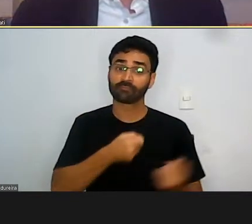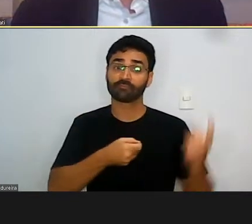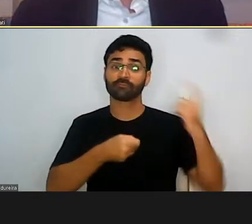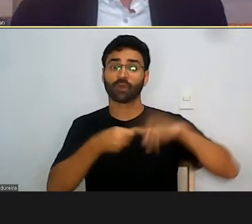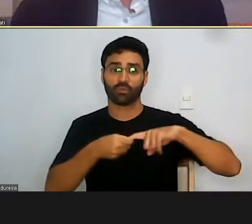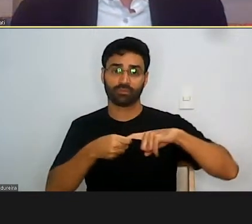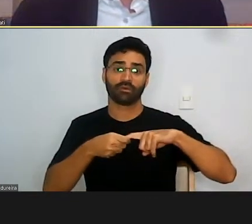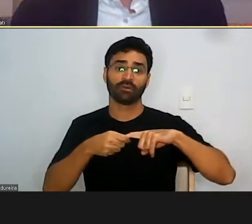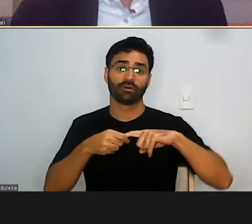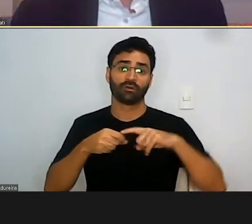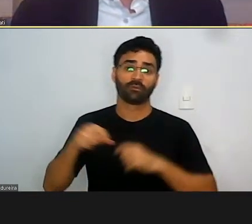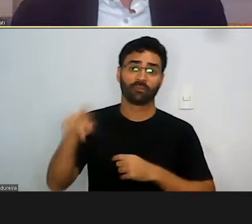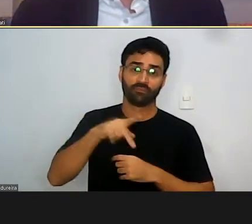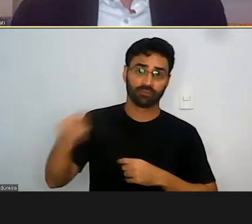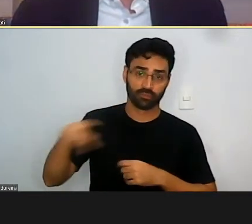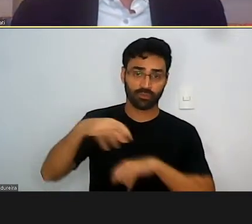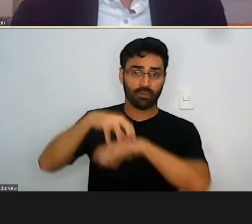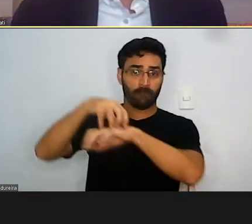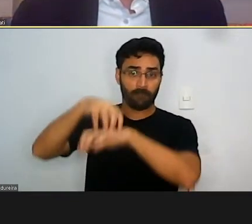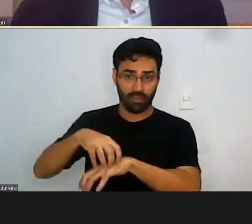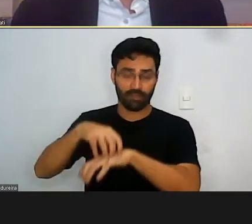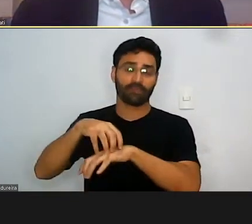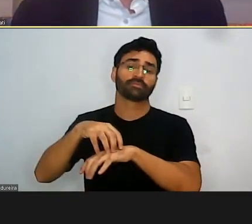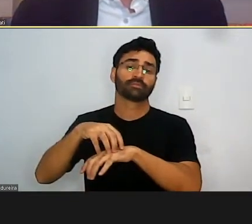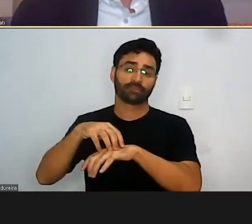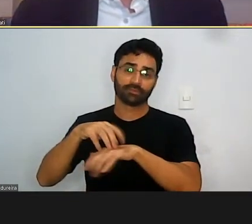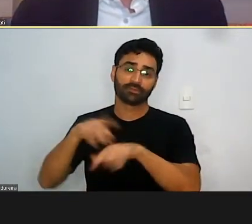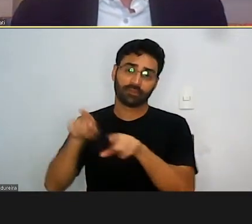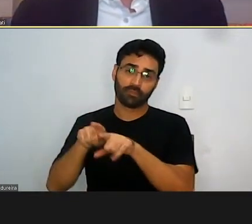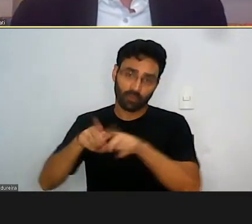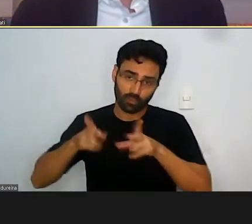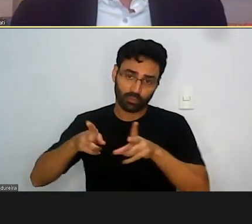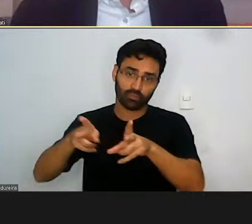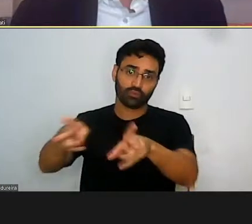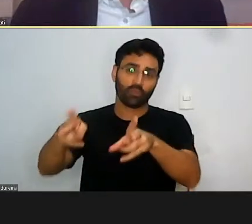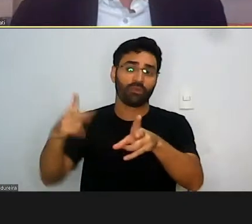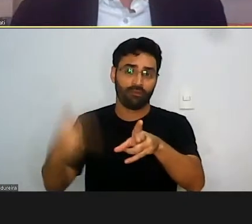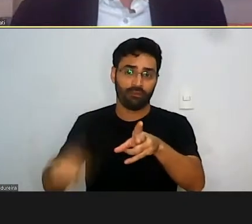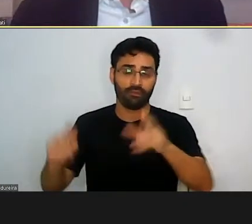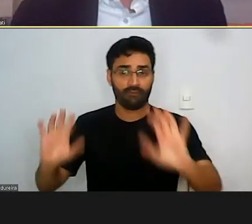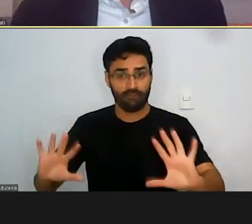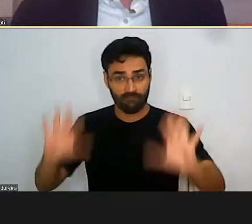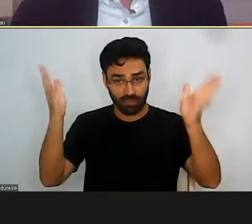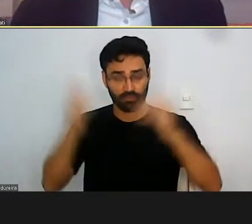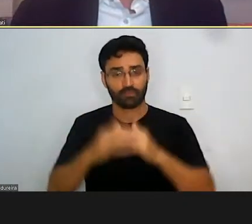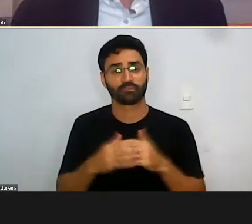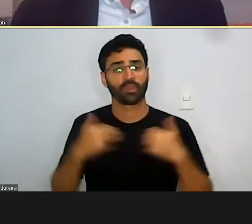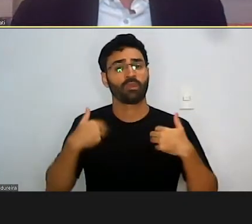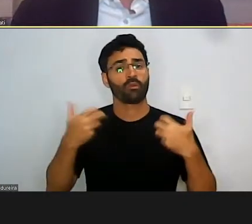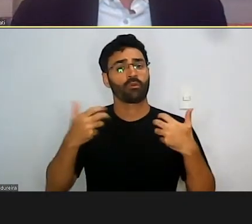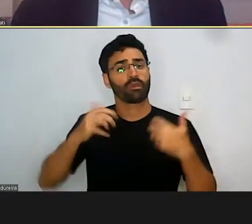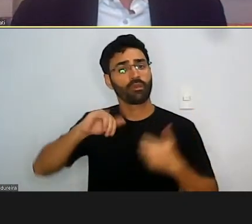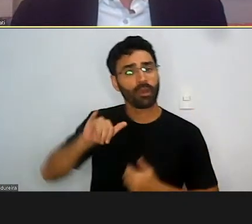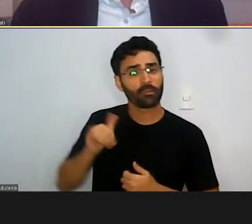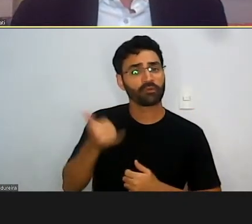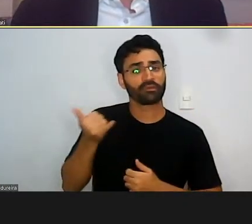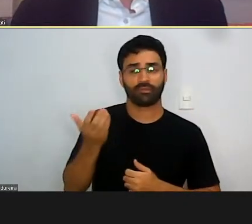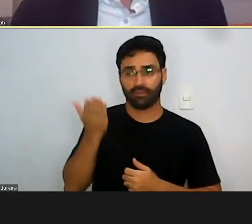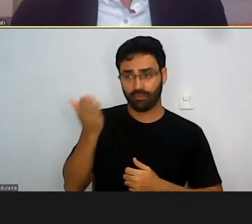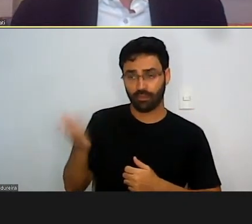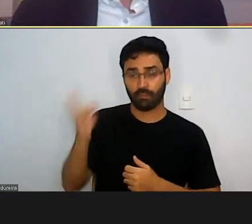da professora Márcia e dar sequência ao nosso evento. Eu queria aproveitar também esse momento, enquanto a professora